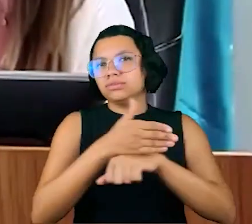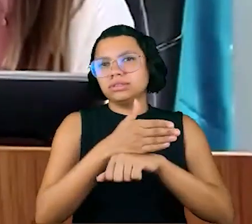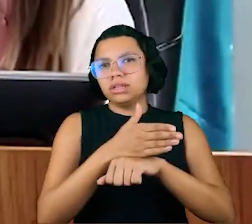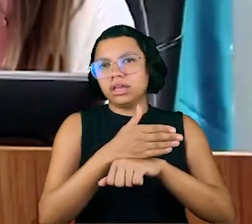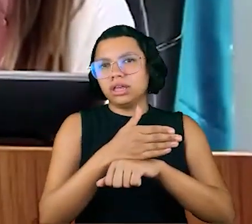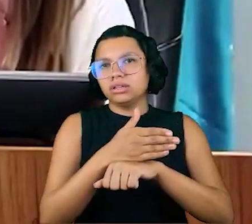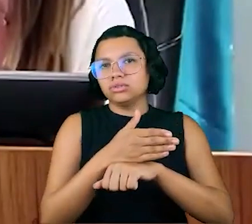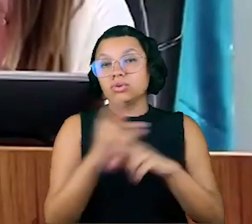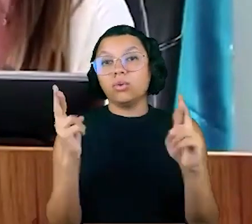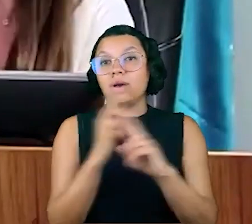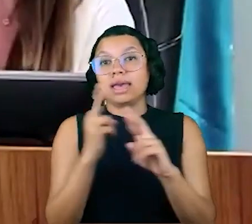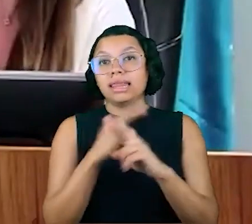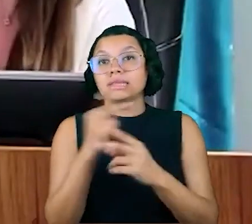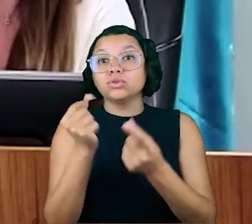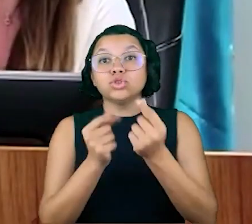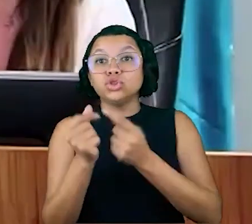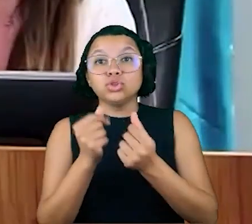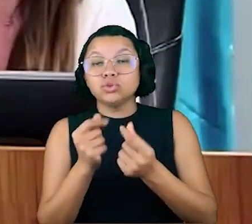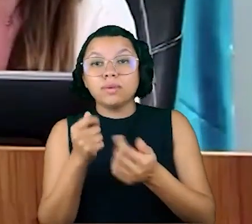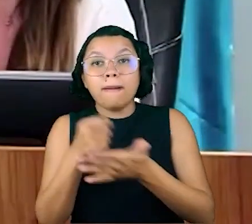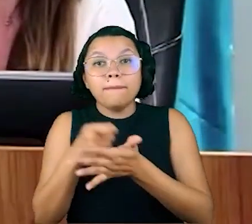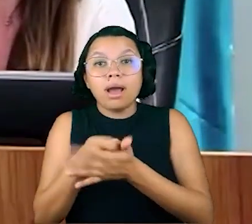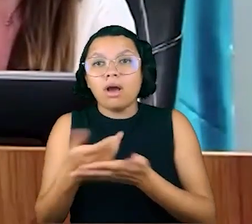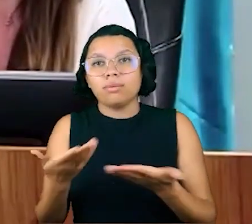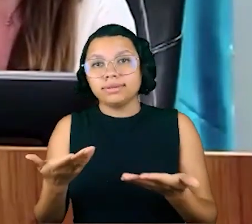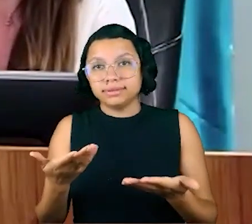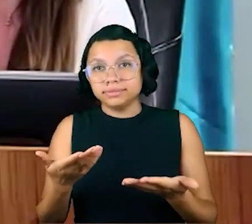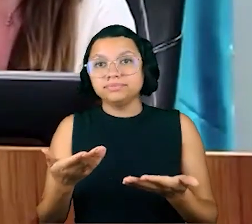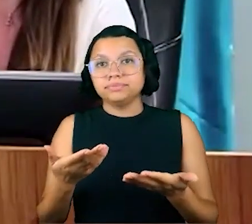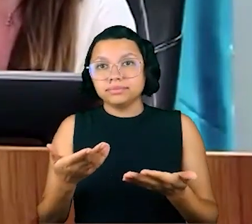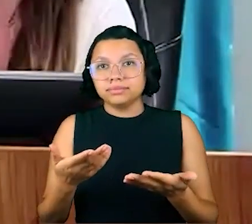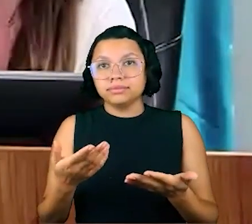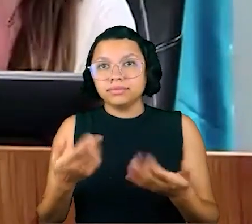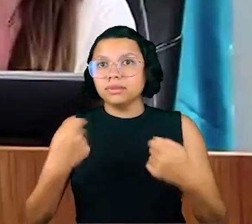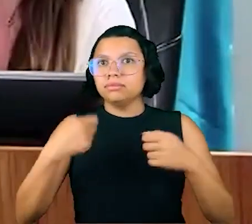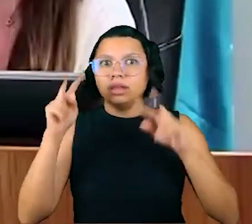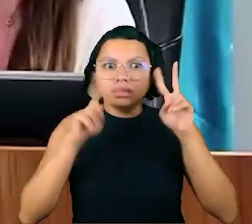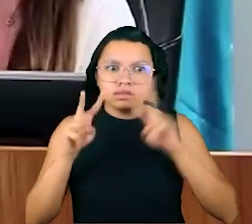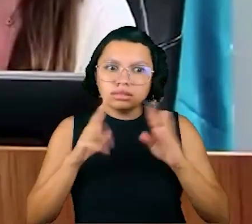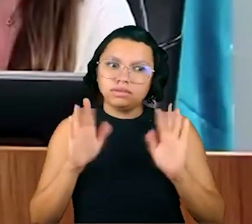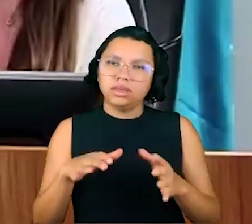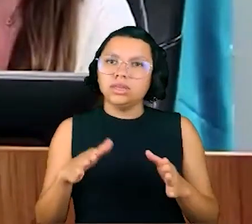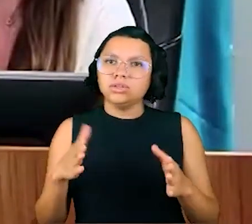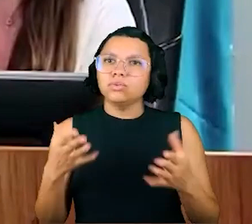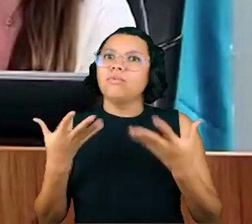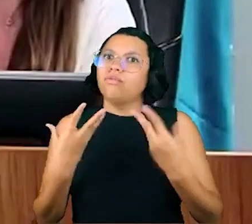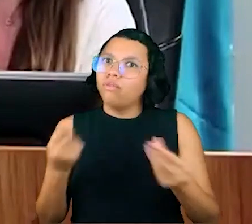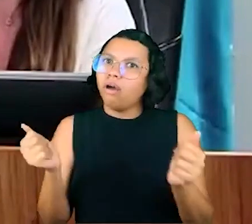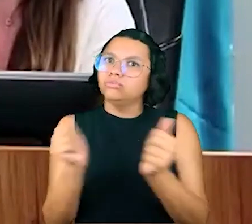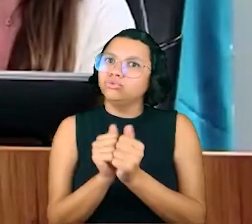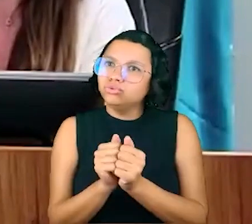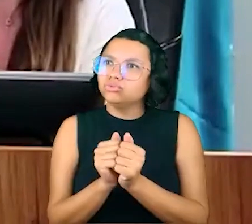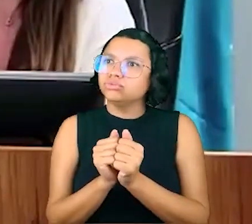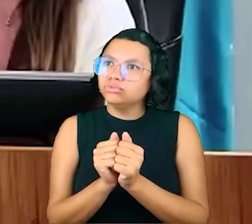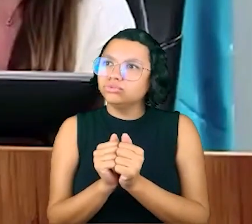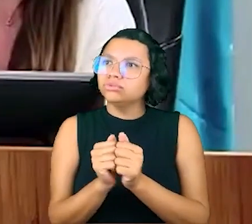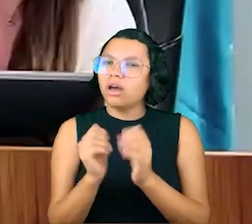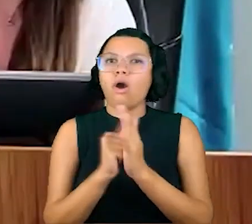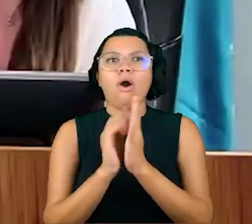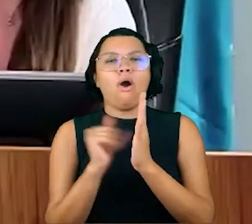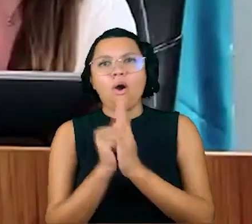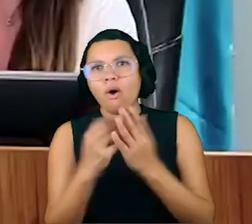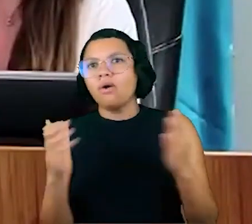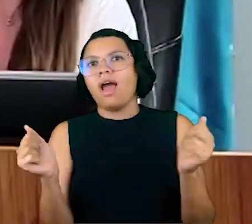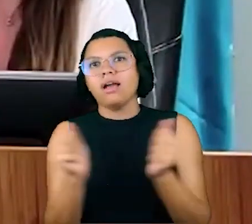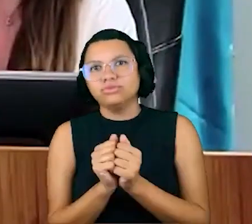de acesso, com relação de custo-benefício para cobrança. Há de haver isso. Vamos todos juntos, meus caros, nos congregar